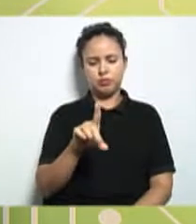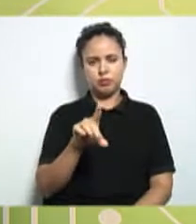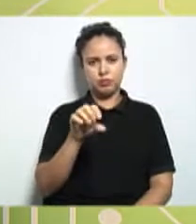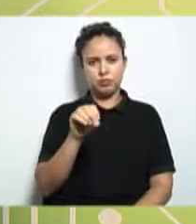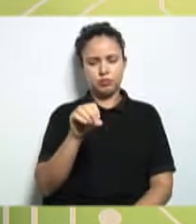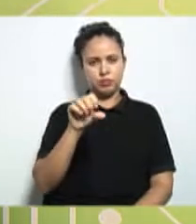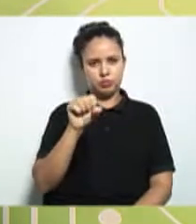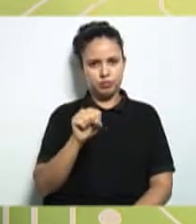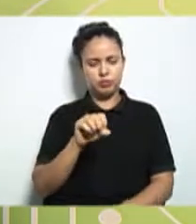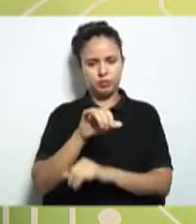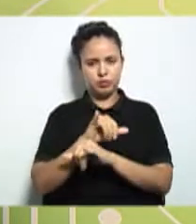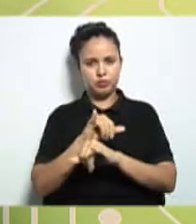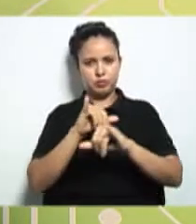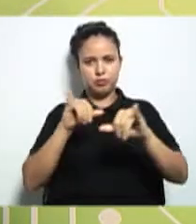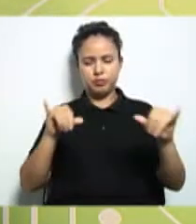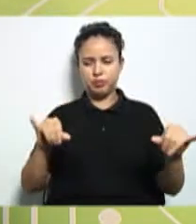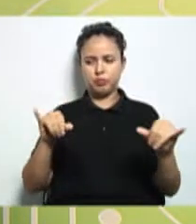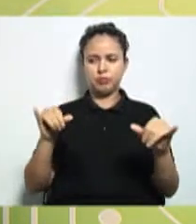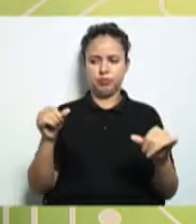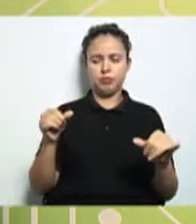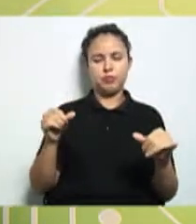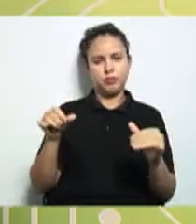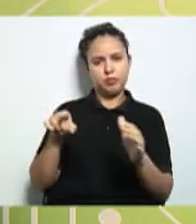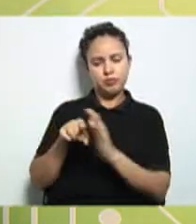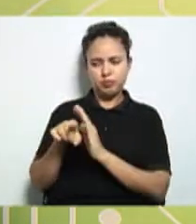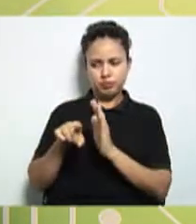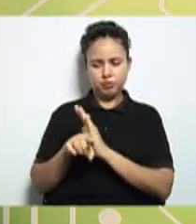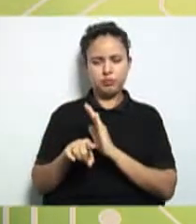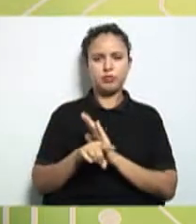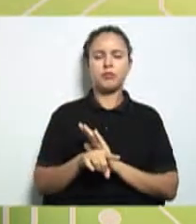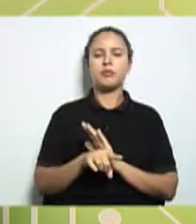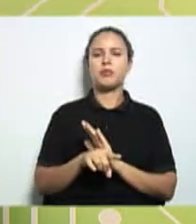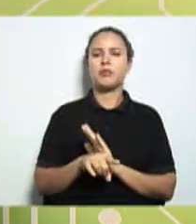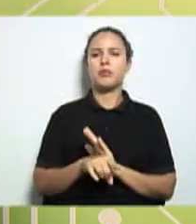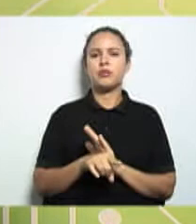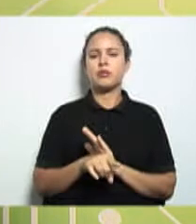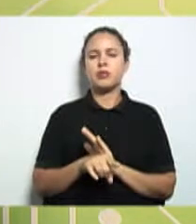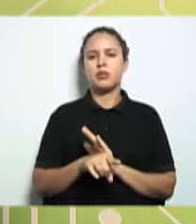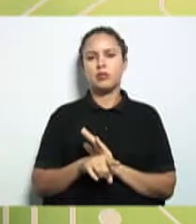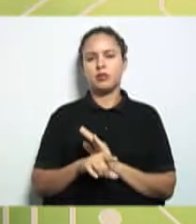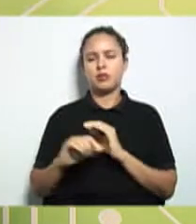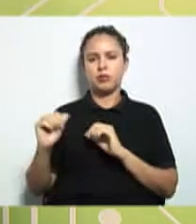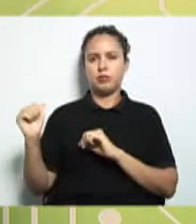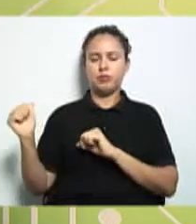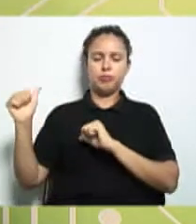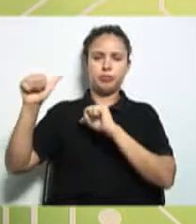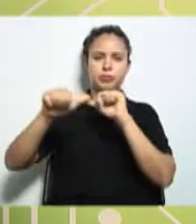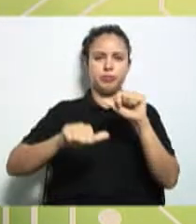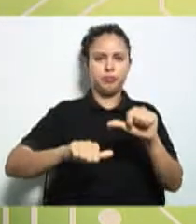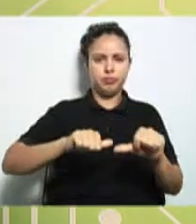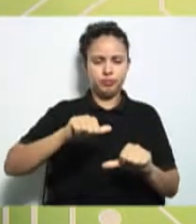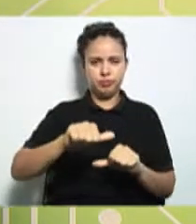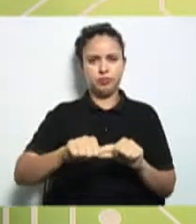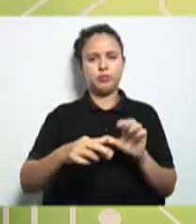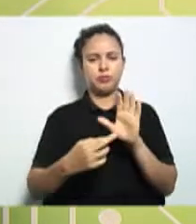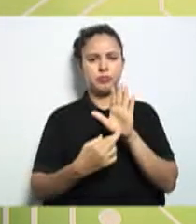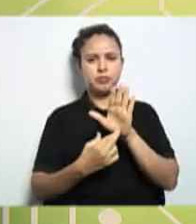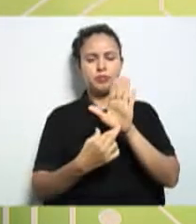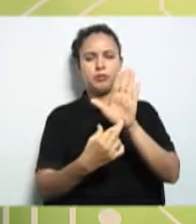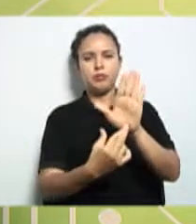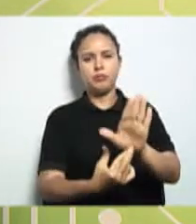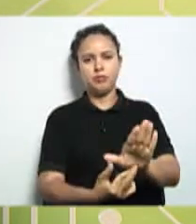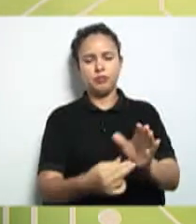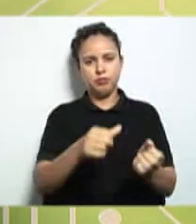informações que foram geradas a partir daquele instrumento de pesquisa, e fez a